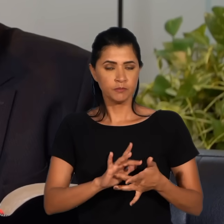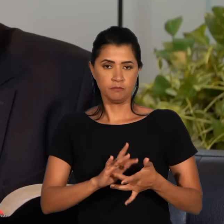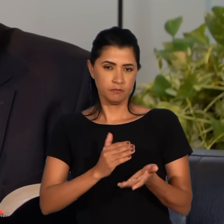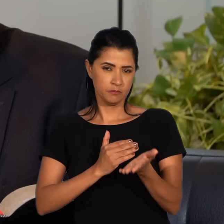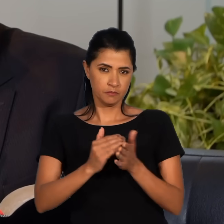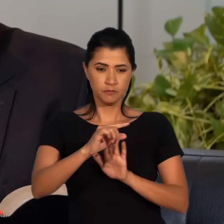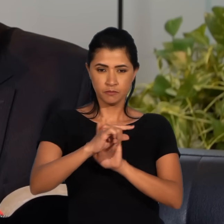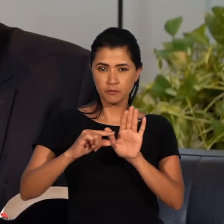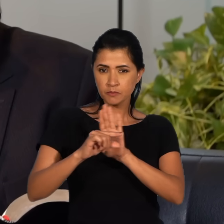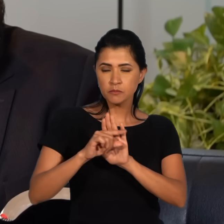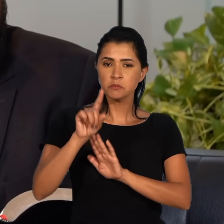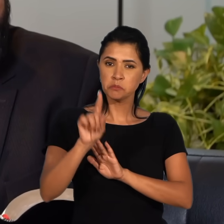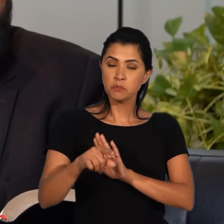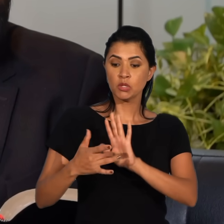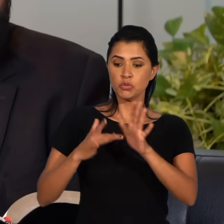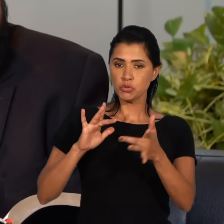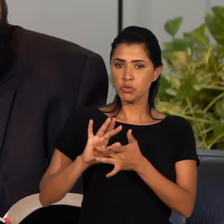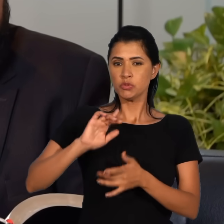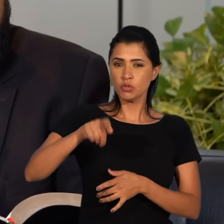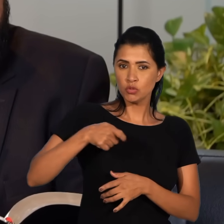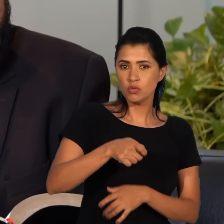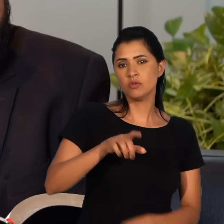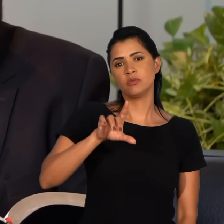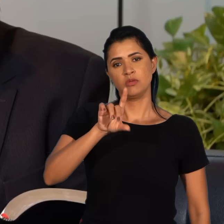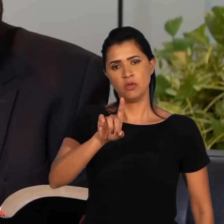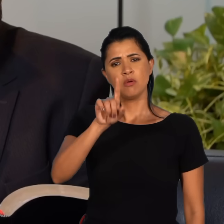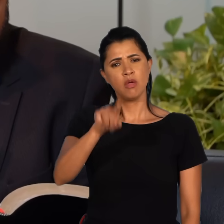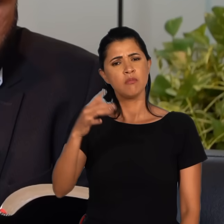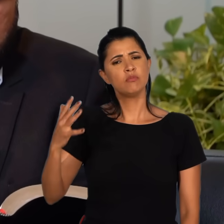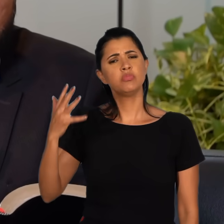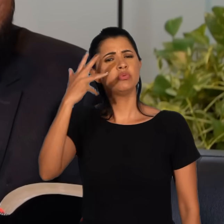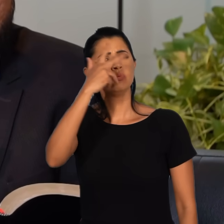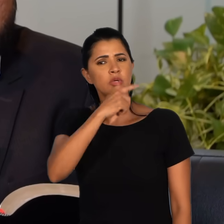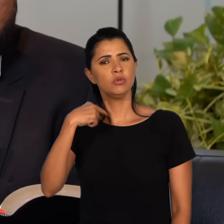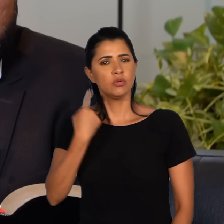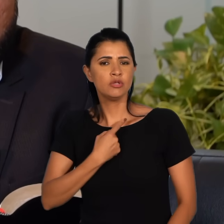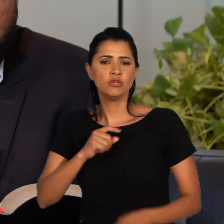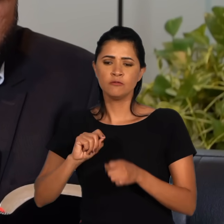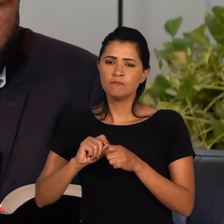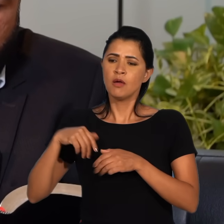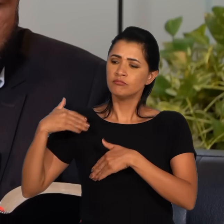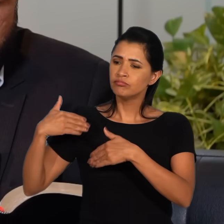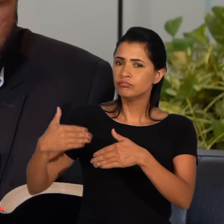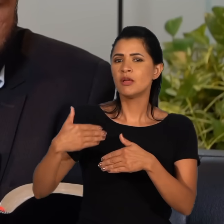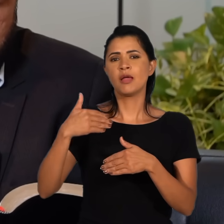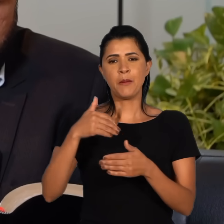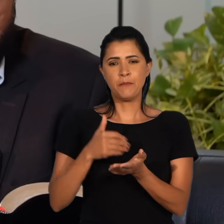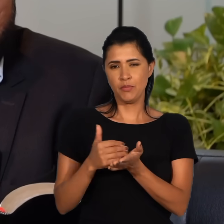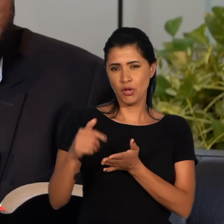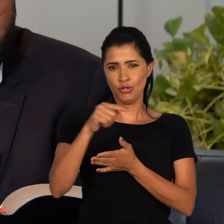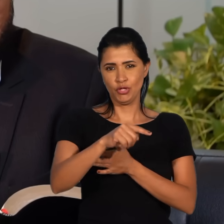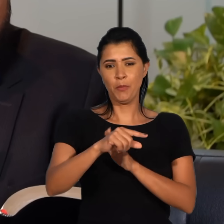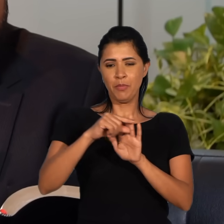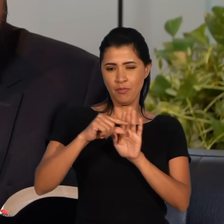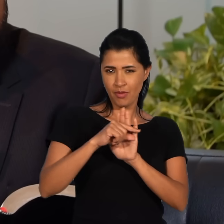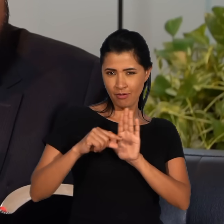Versículos iniciais que Jesus ele é Deus então isso é muito bonito a gente vai desprendendo isso já a